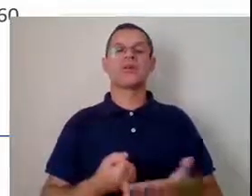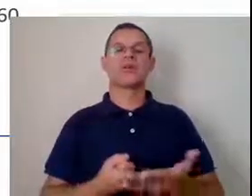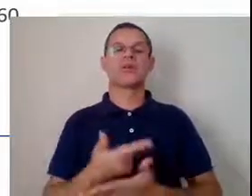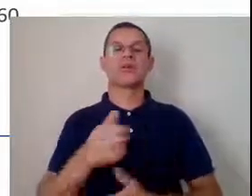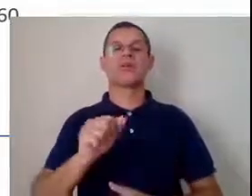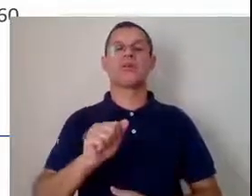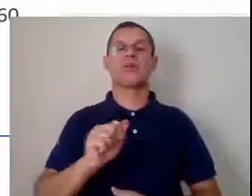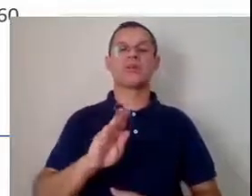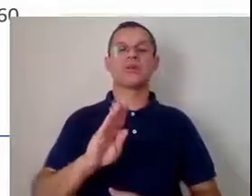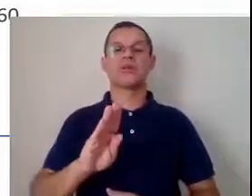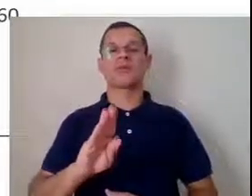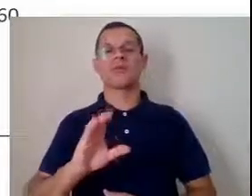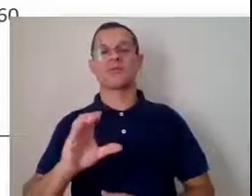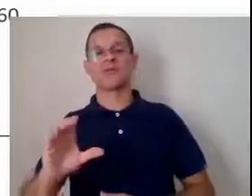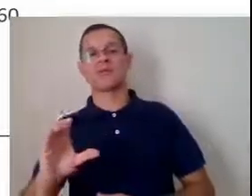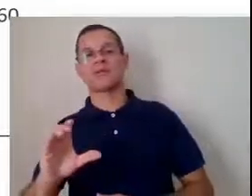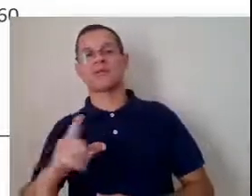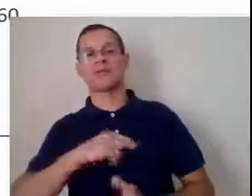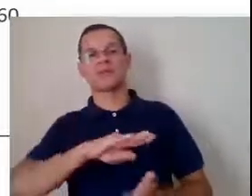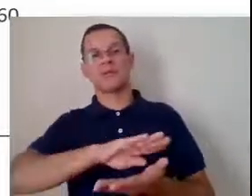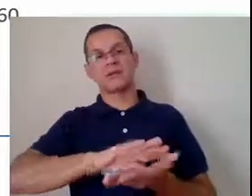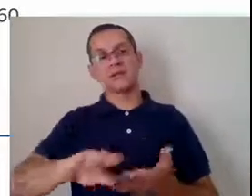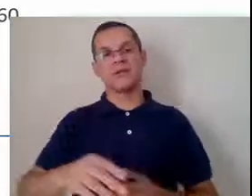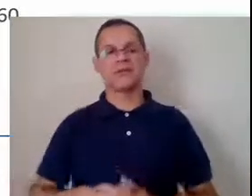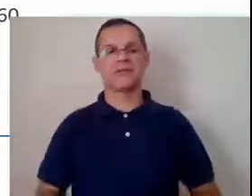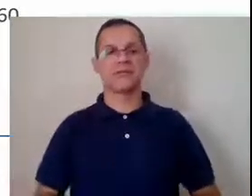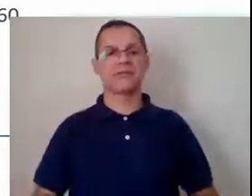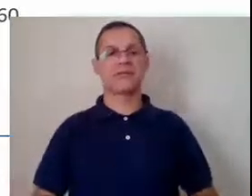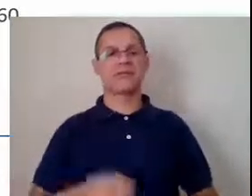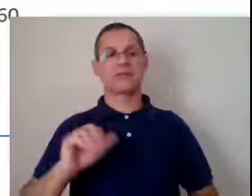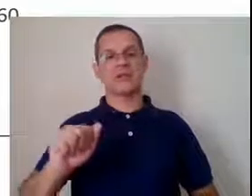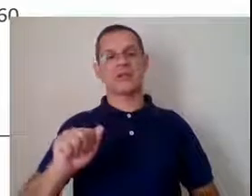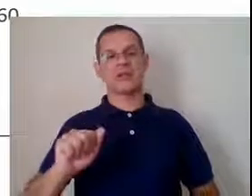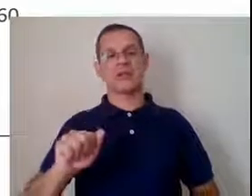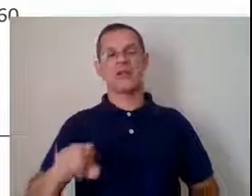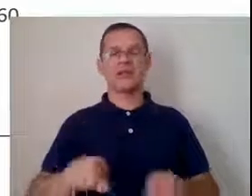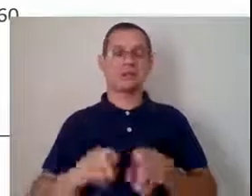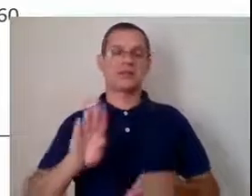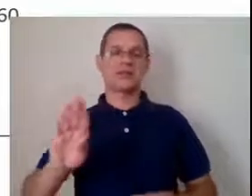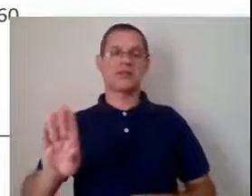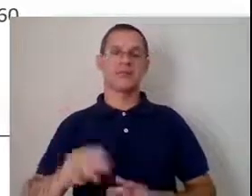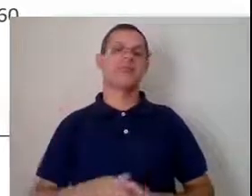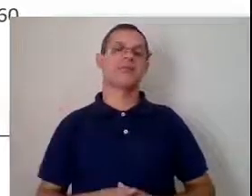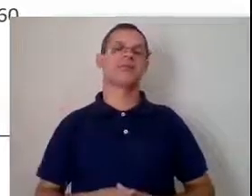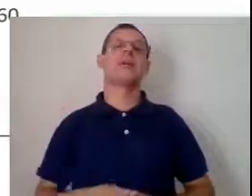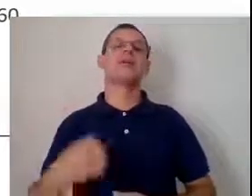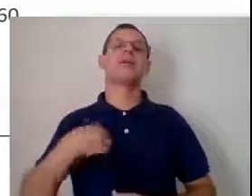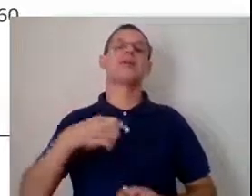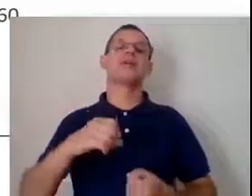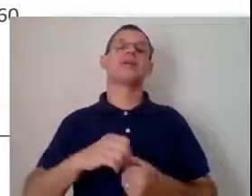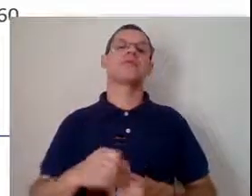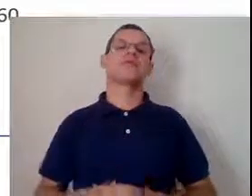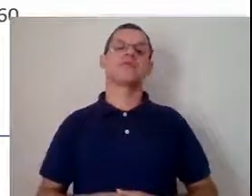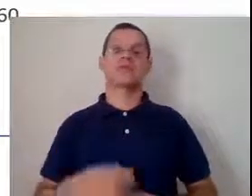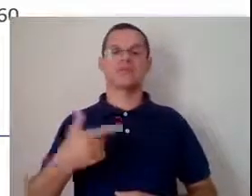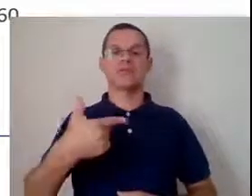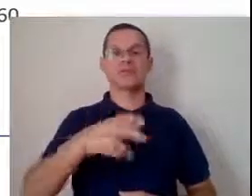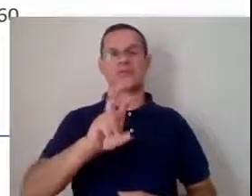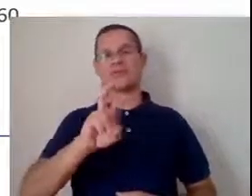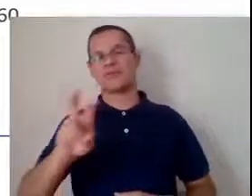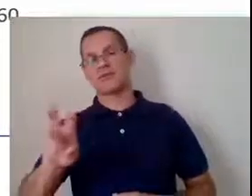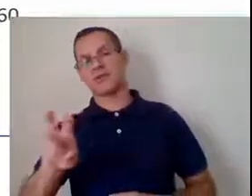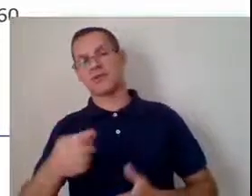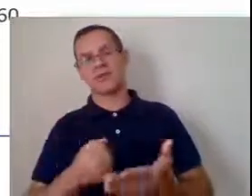A, B e C, eu tenho que tirar de A e B. Então, o que eu faço? Os 25